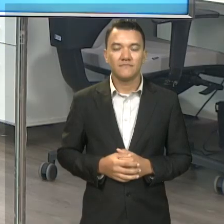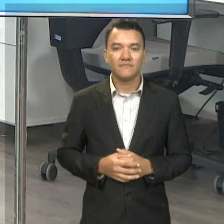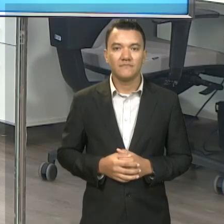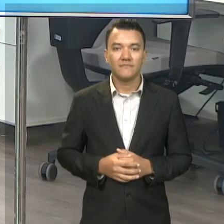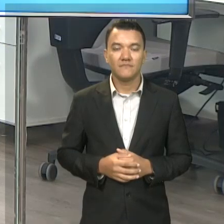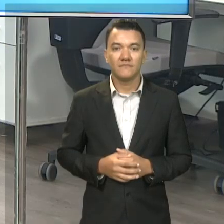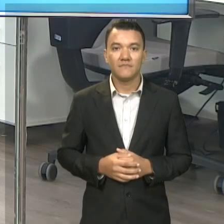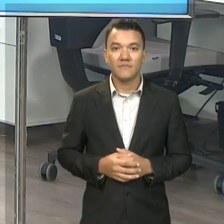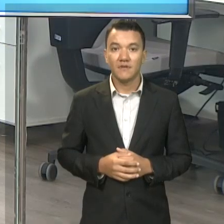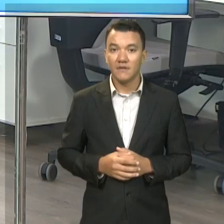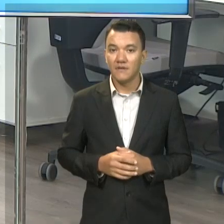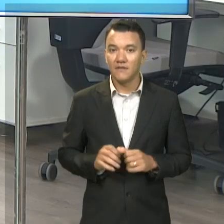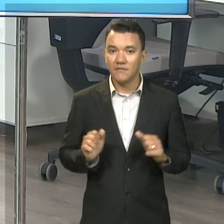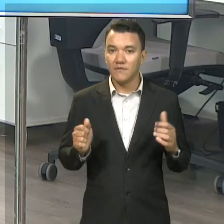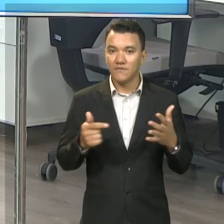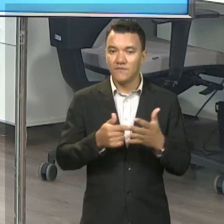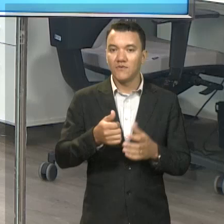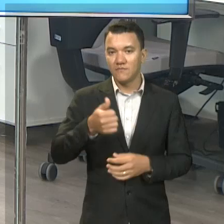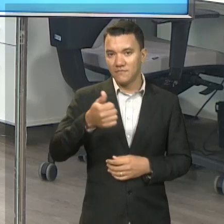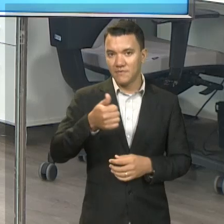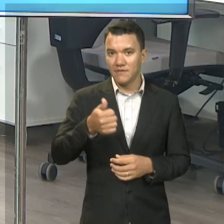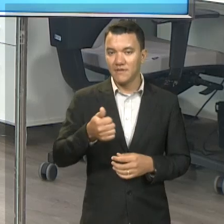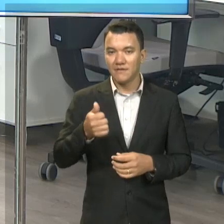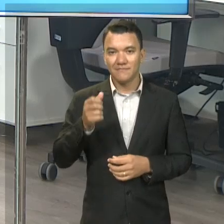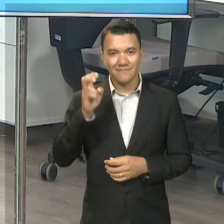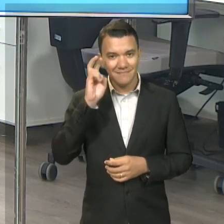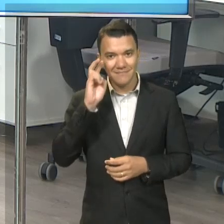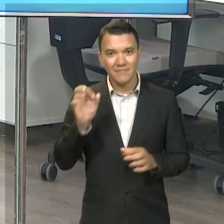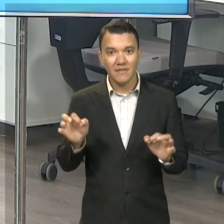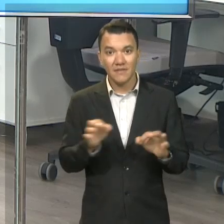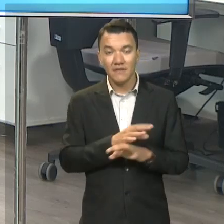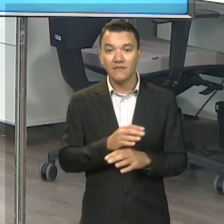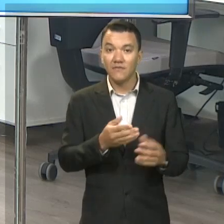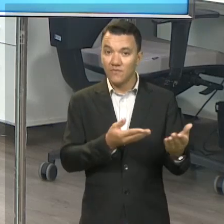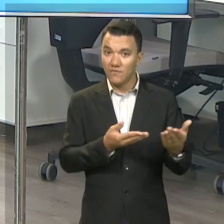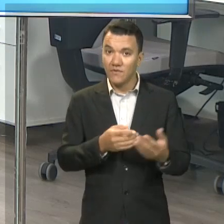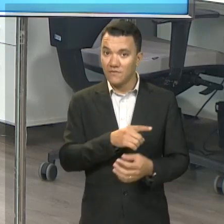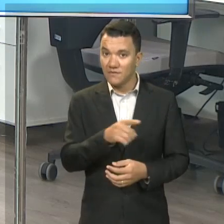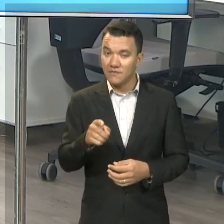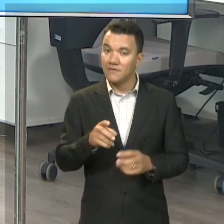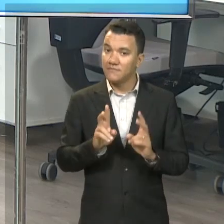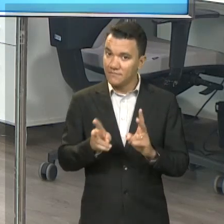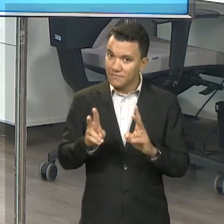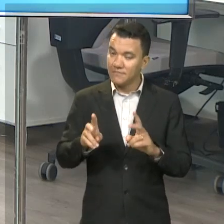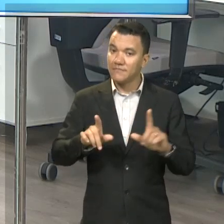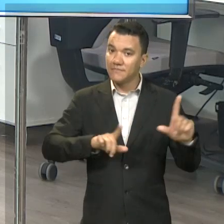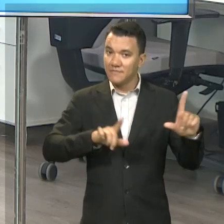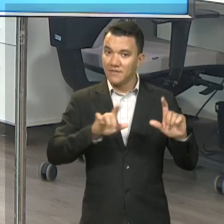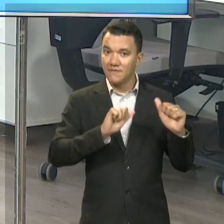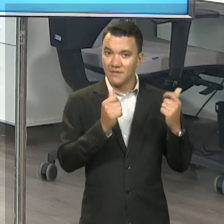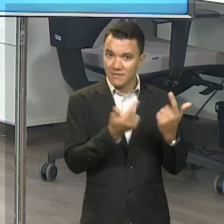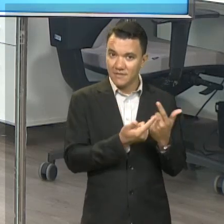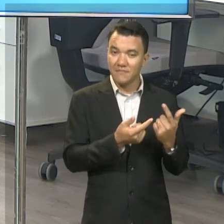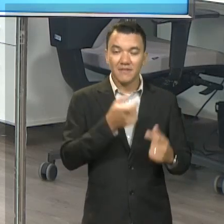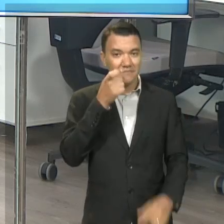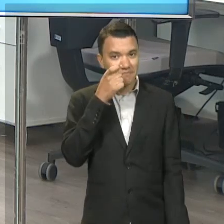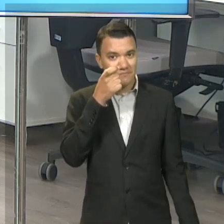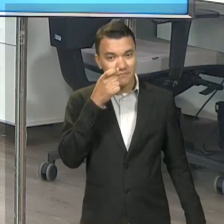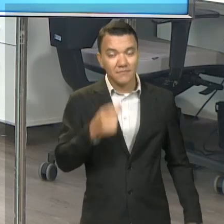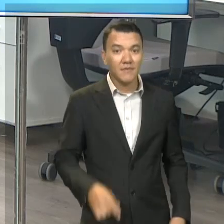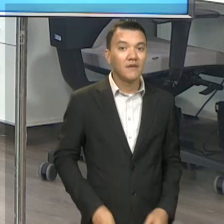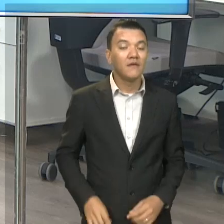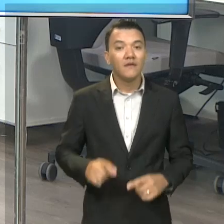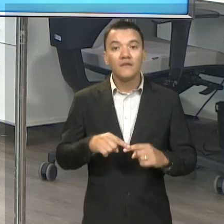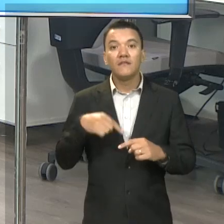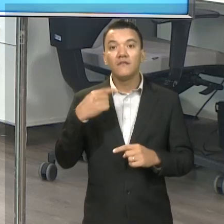Assembleia em Foco, primeira edição desta quinta-feira, vai ficando por aqui. Convido você a continuar acompanhando a programação da TV Assembleia. Logo